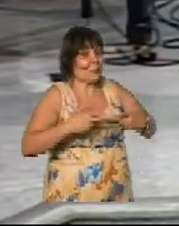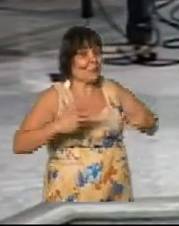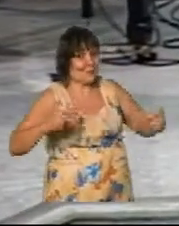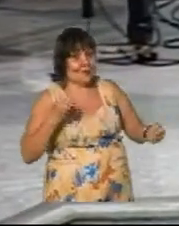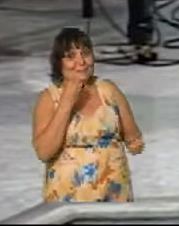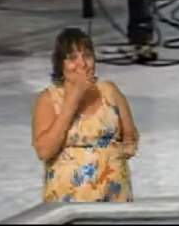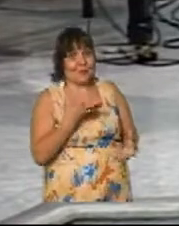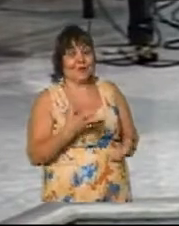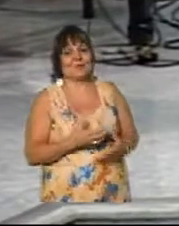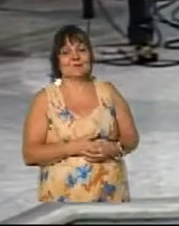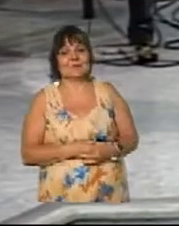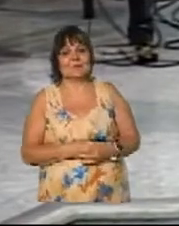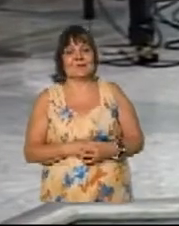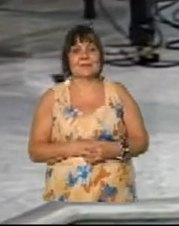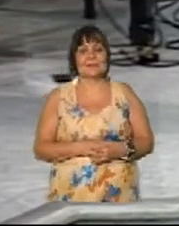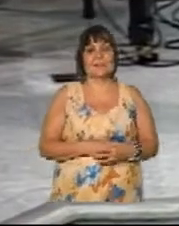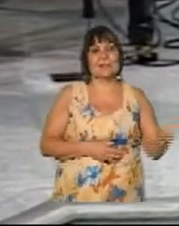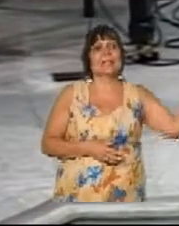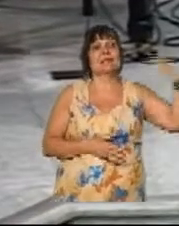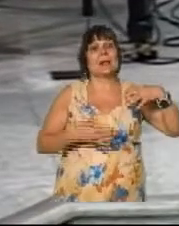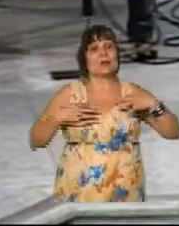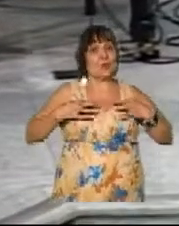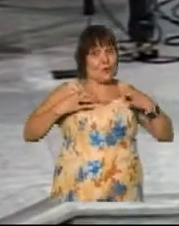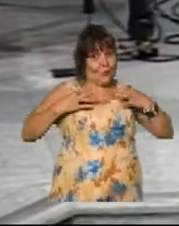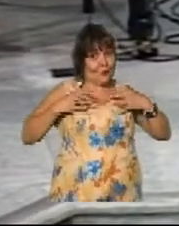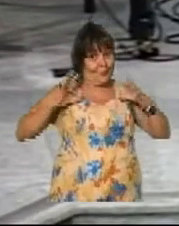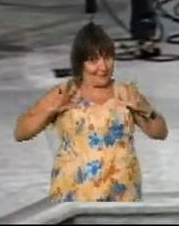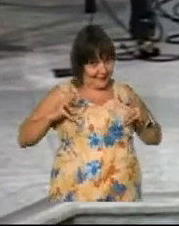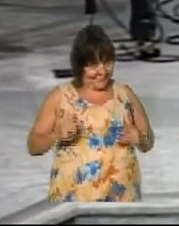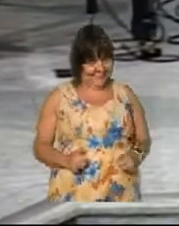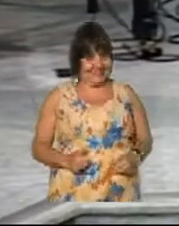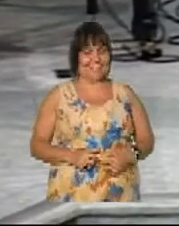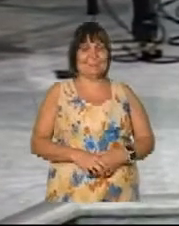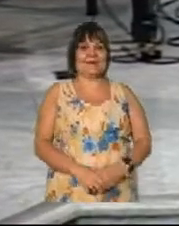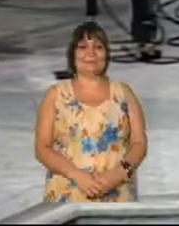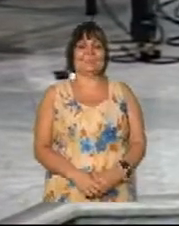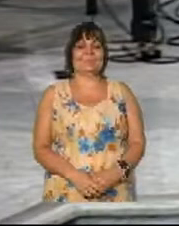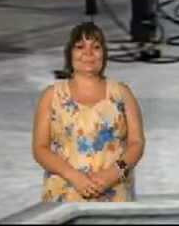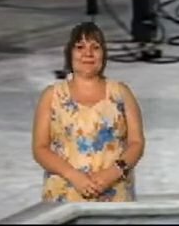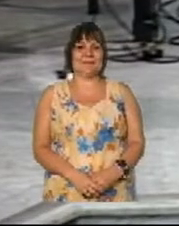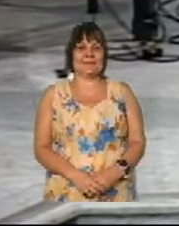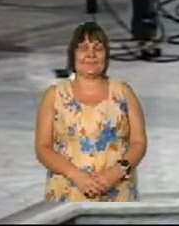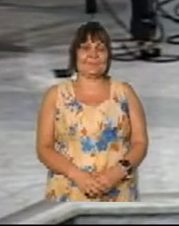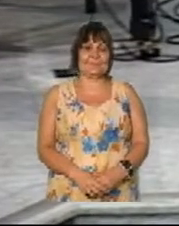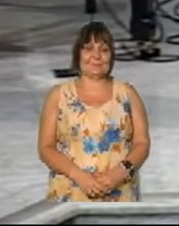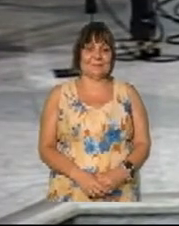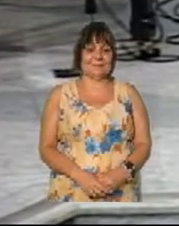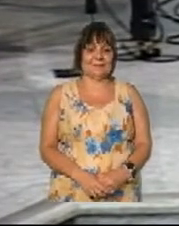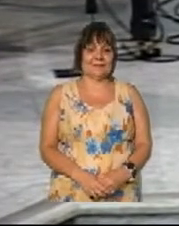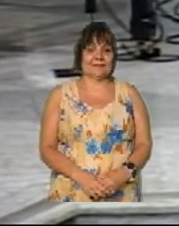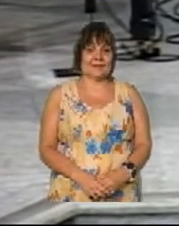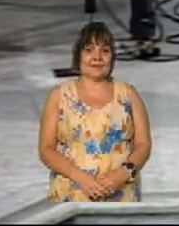lá, quis a herança, olha como é que ele está, saiu daqui com uma calça jeans da Diesel, olha, está todo